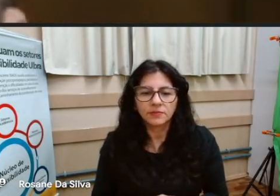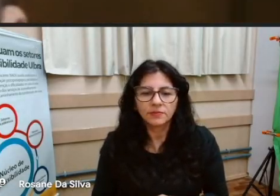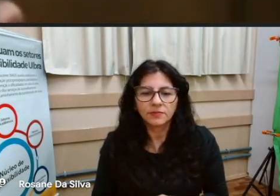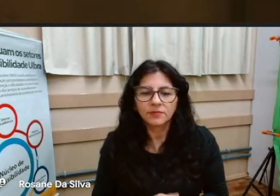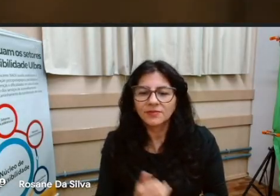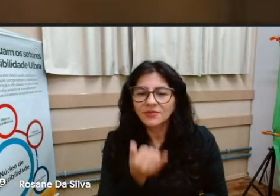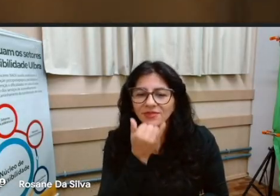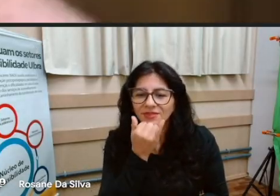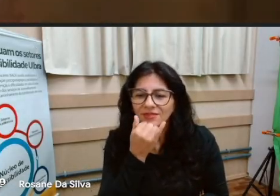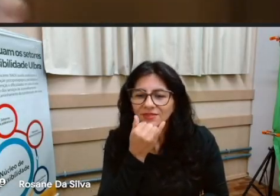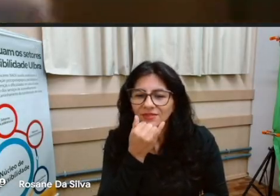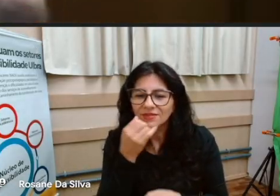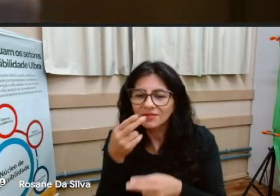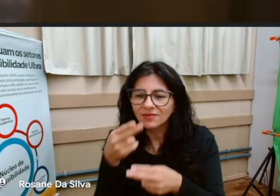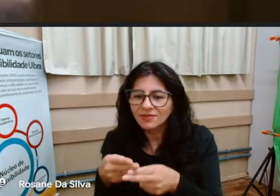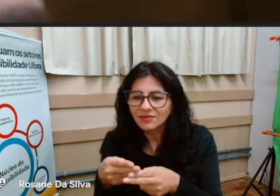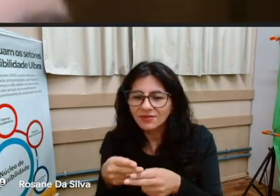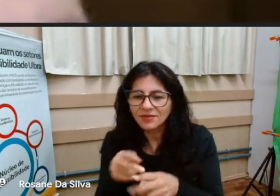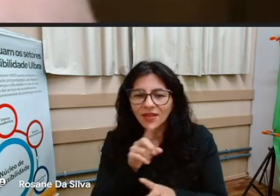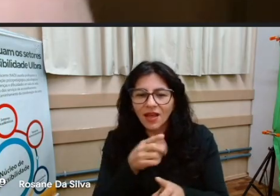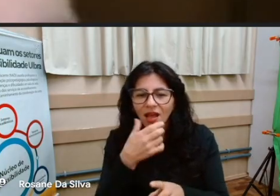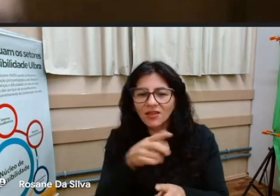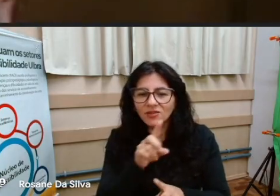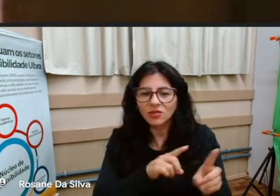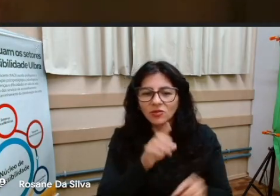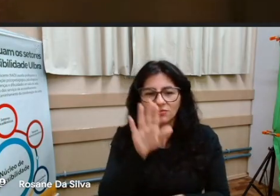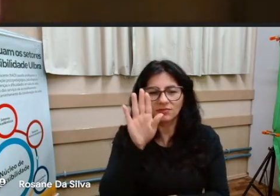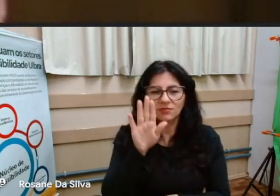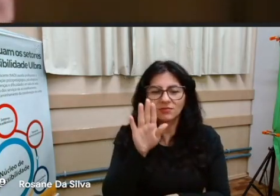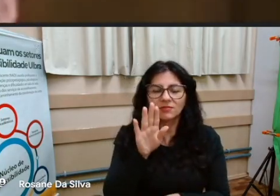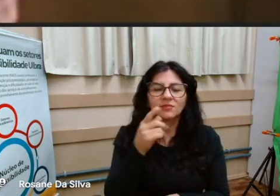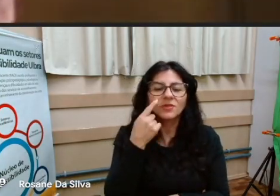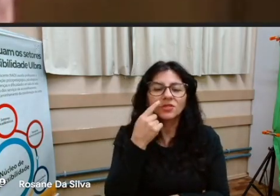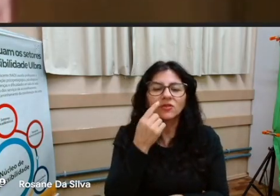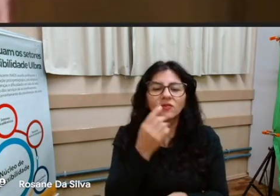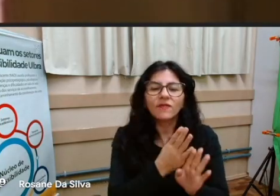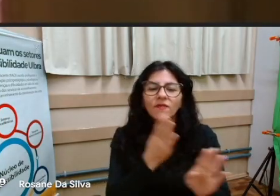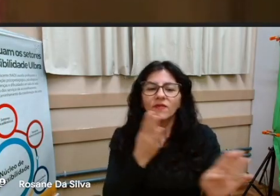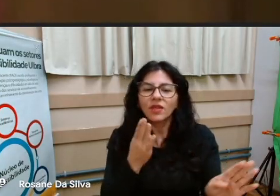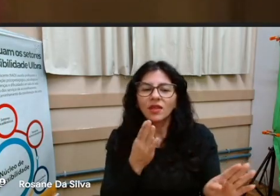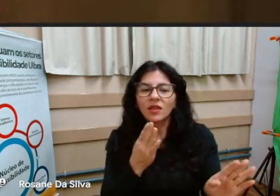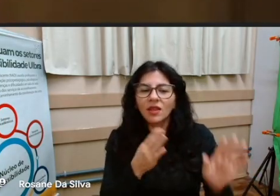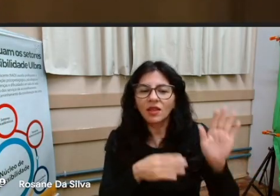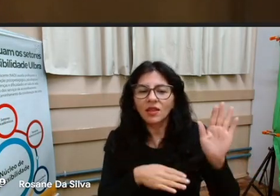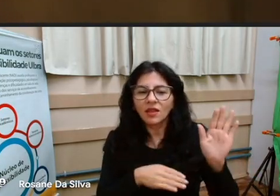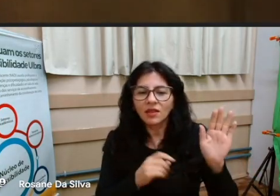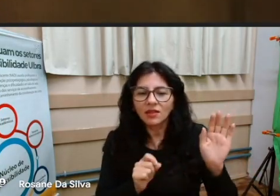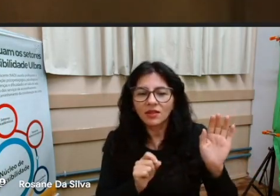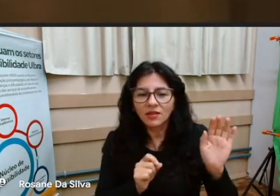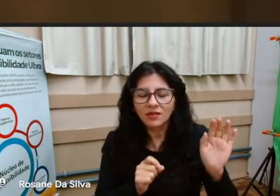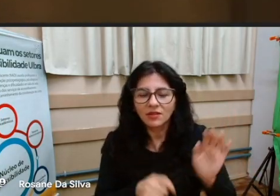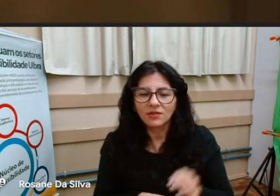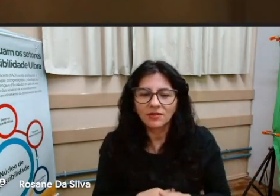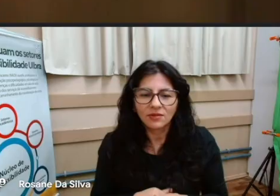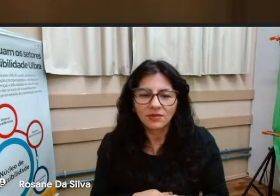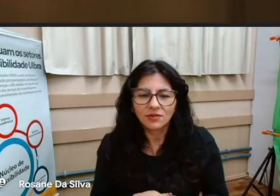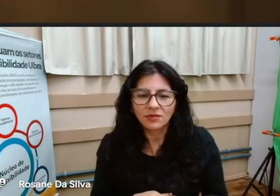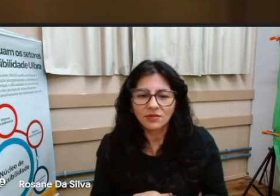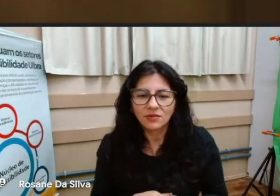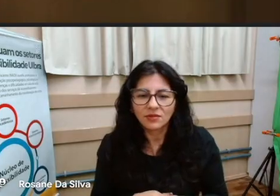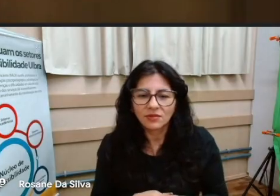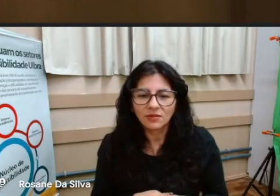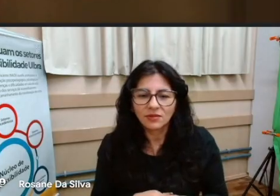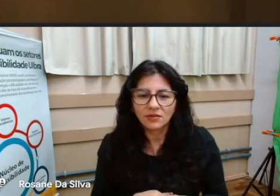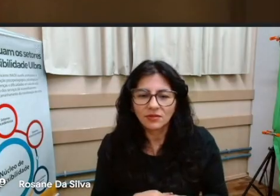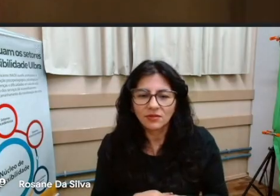comear deixa desculpa te interromper eu acho que alguém levantou a mão deixa Deixa eu só abrir aqui a fila se eu não tô enganado